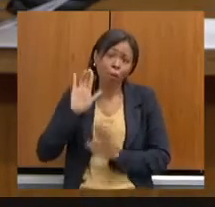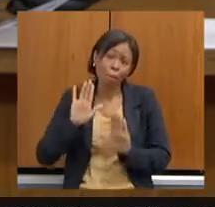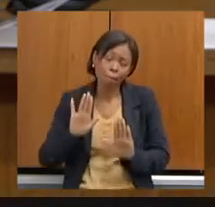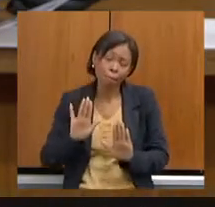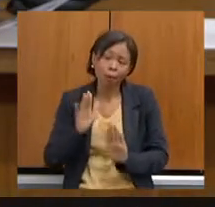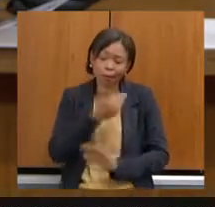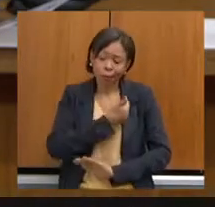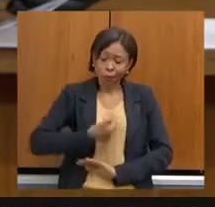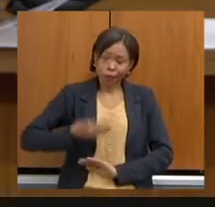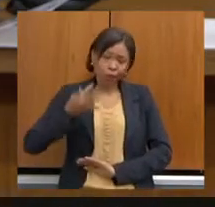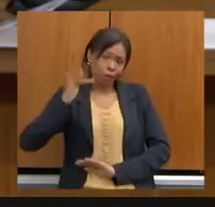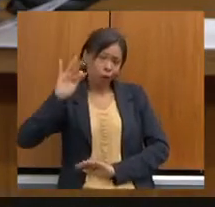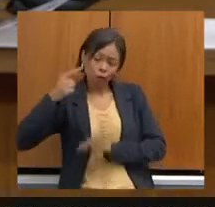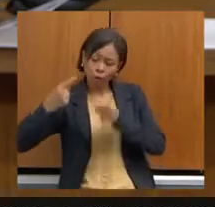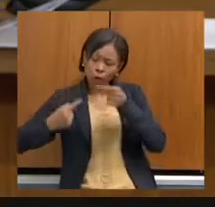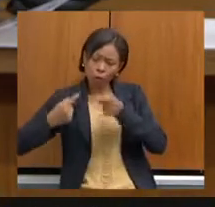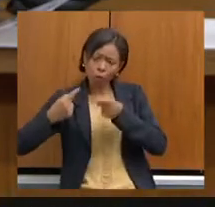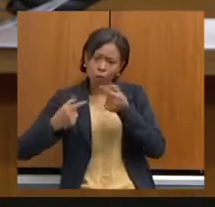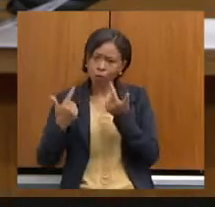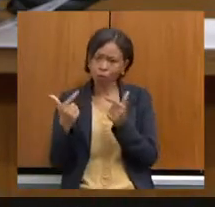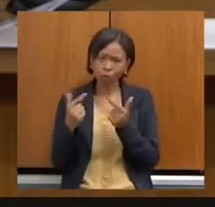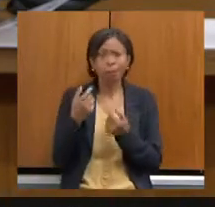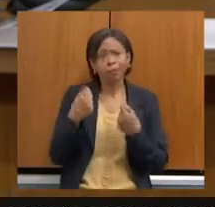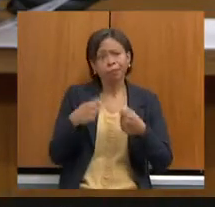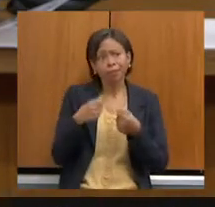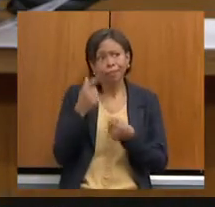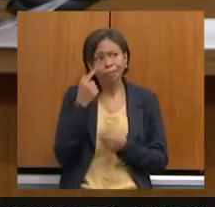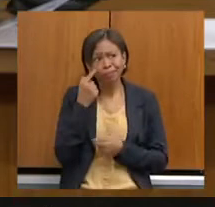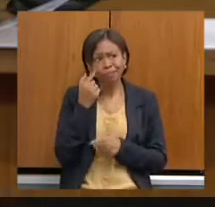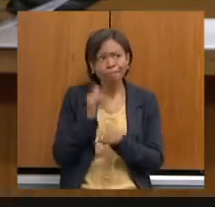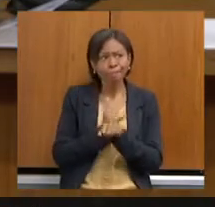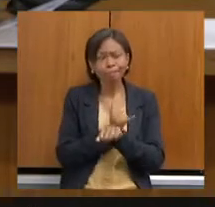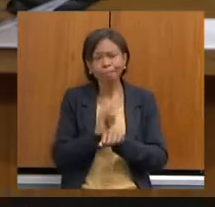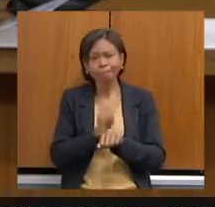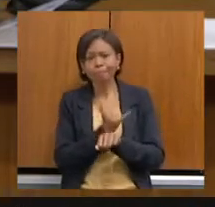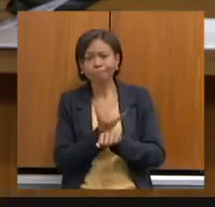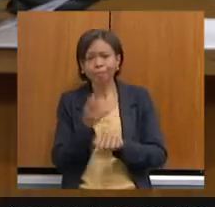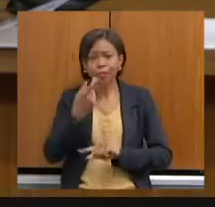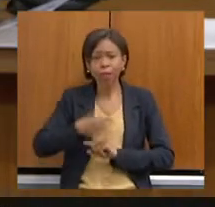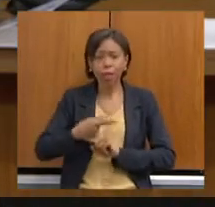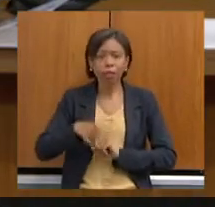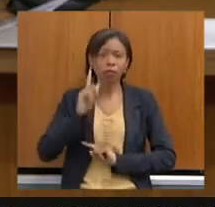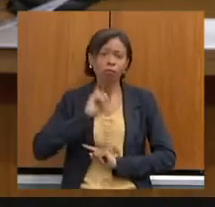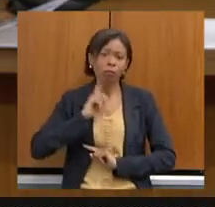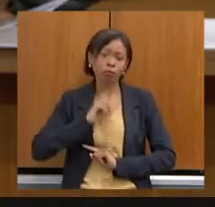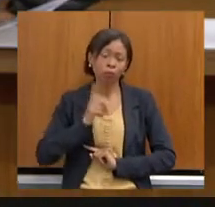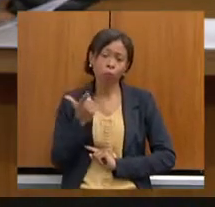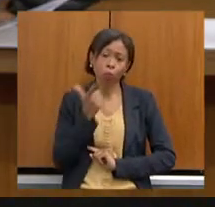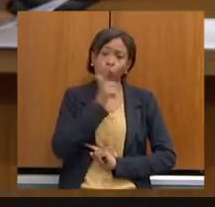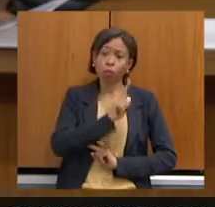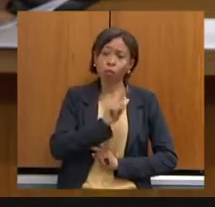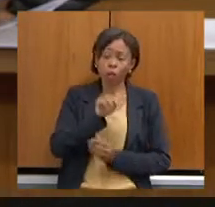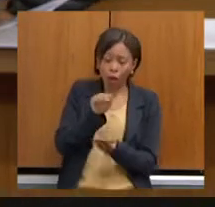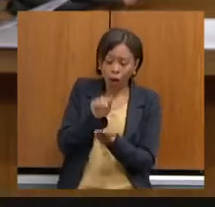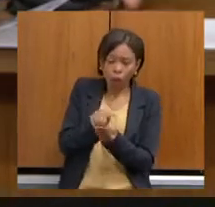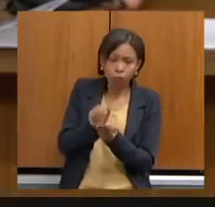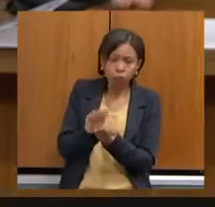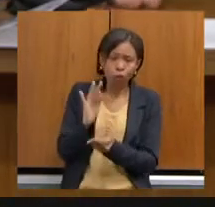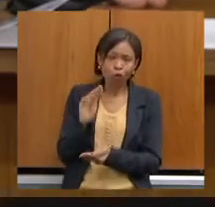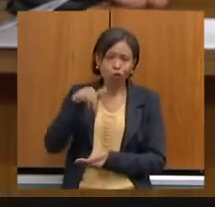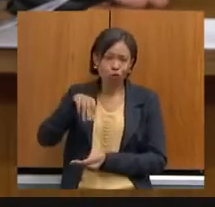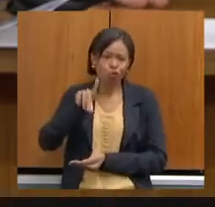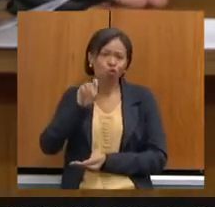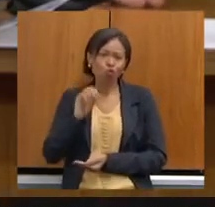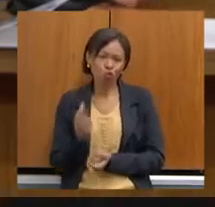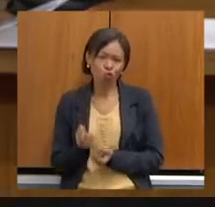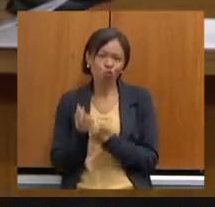ver com essa com essa política nós vamos buscar um caminho para que Minas Gerais realmente possa ter neste fundo e nesse